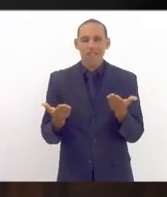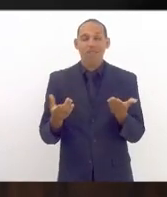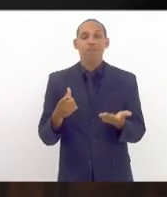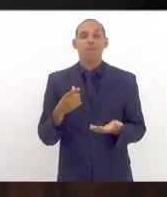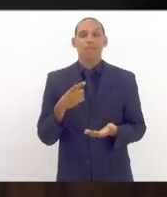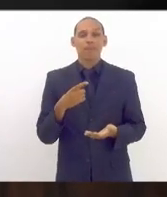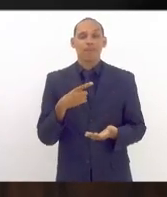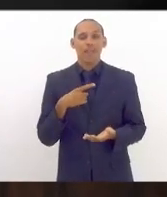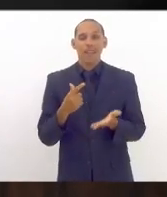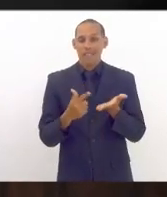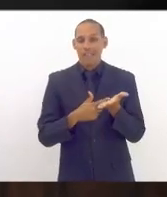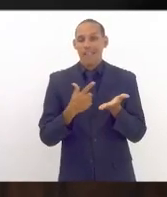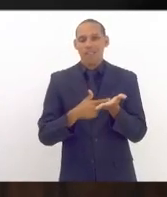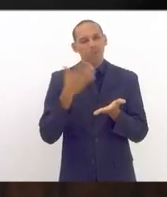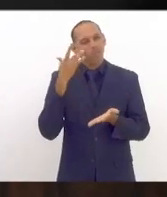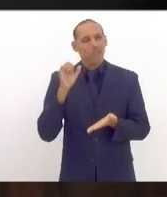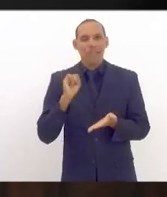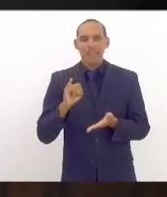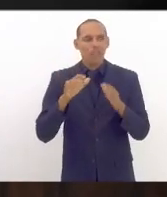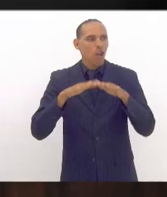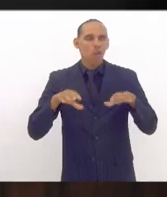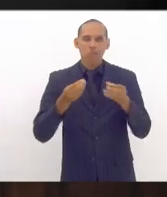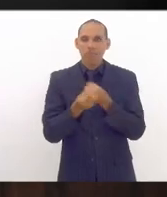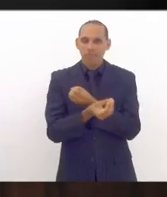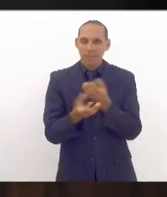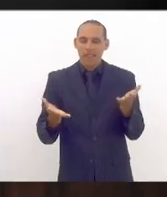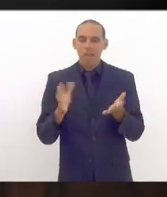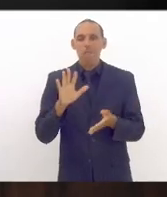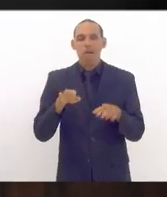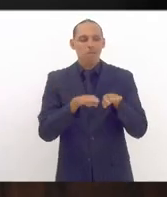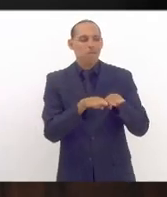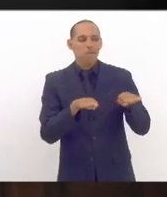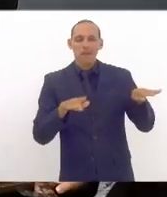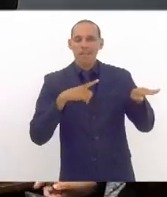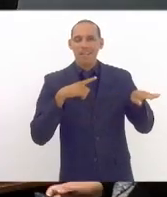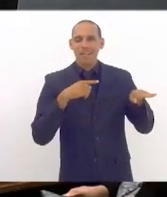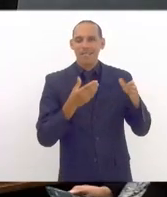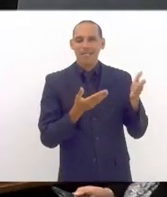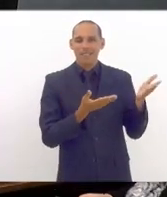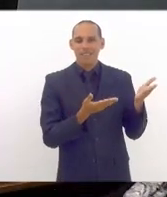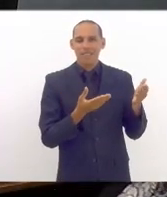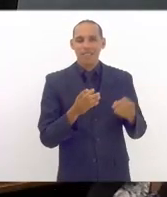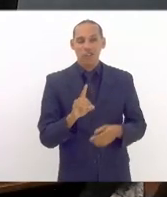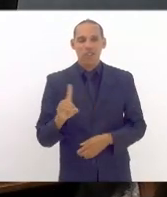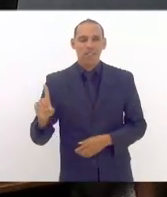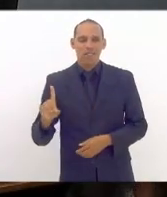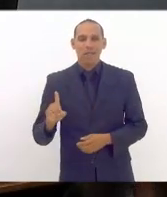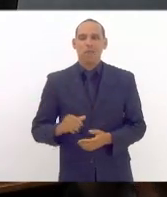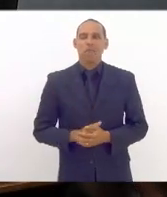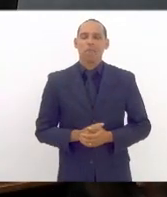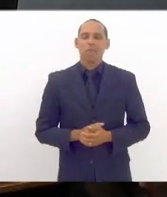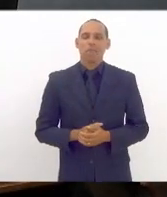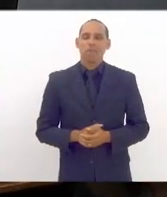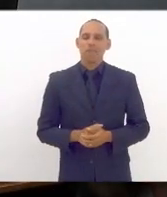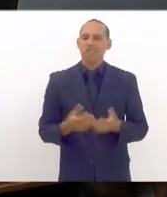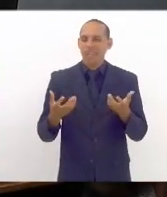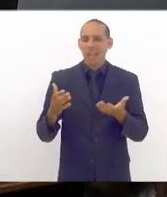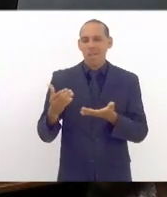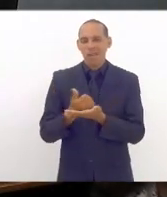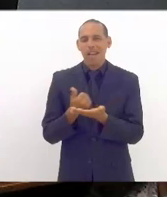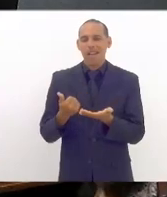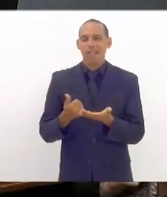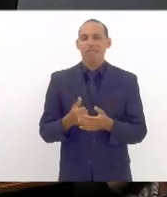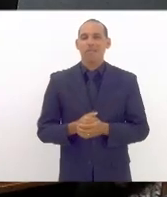o livro não sei se vai dar para todo mundo mas tá aqui em cima do balcão aqui a direita da mesa Quem quiser ali pegar um exemplar